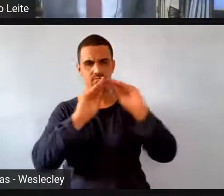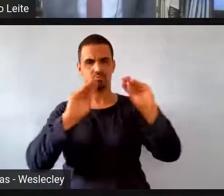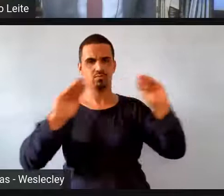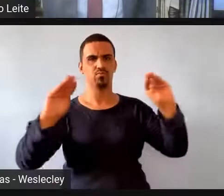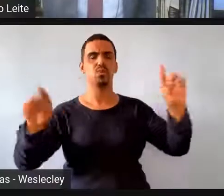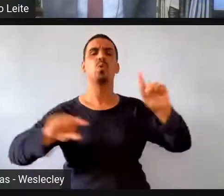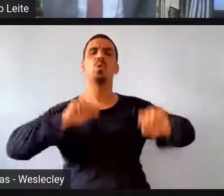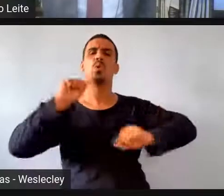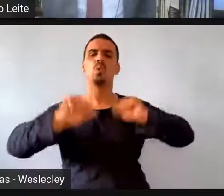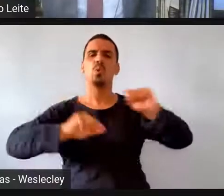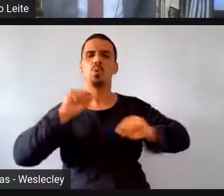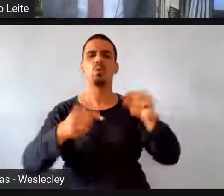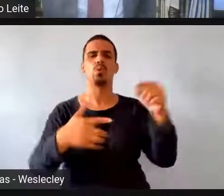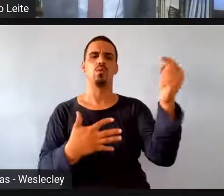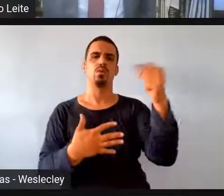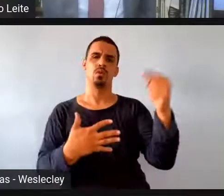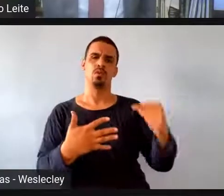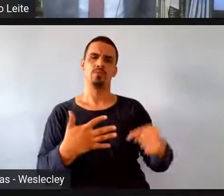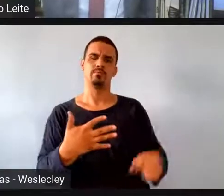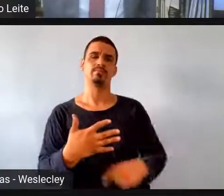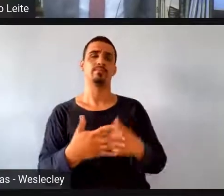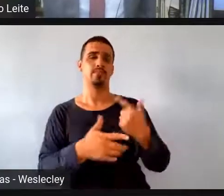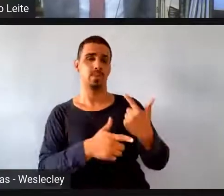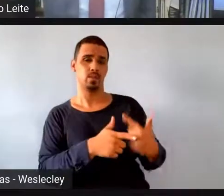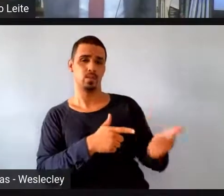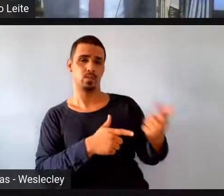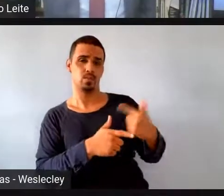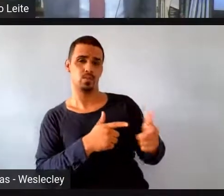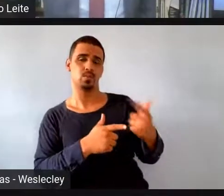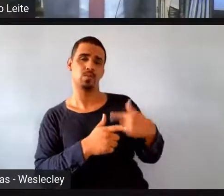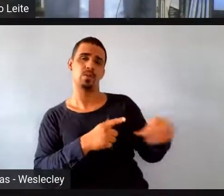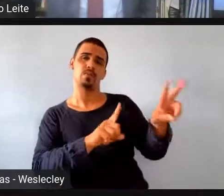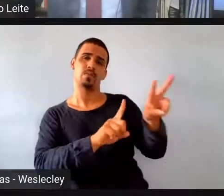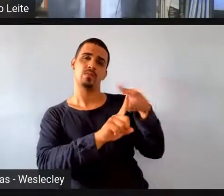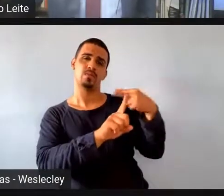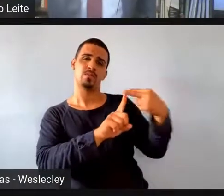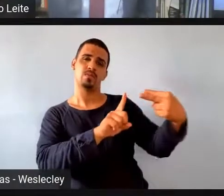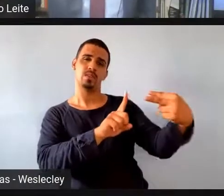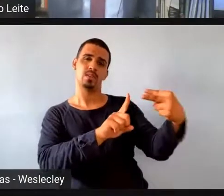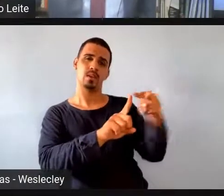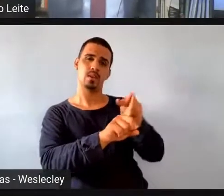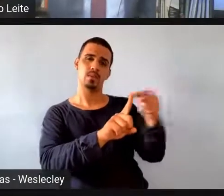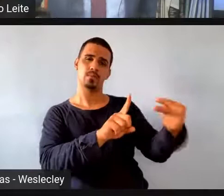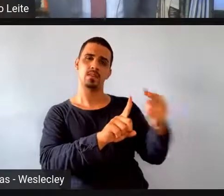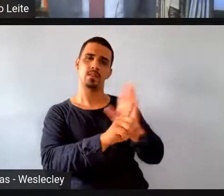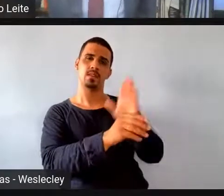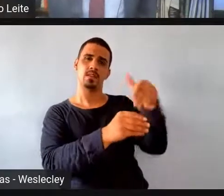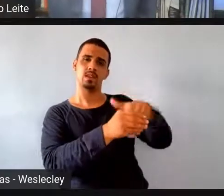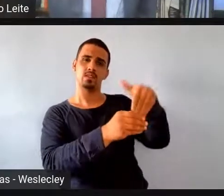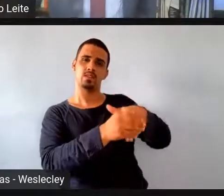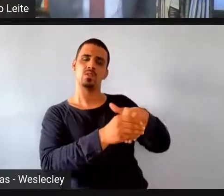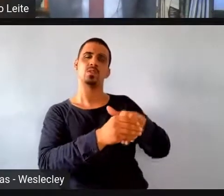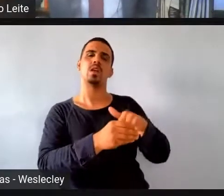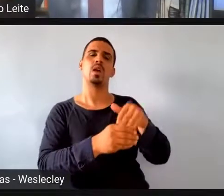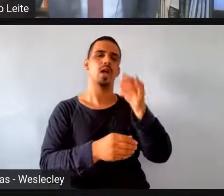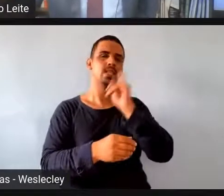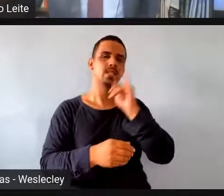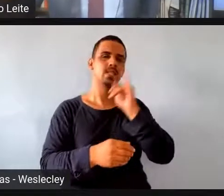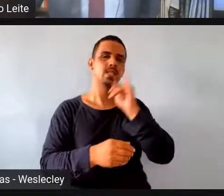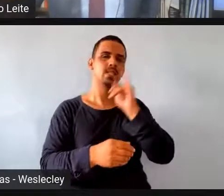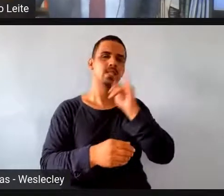representação política, o problema da viabilidade eleitoral, na medida em que, por exemplo,